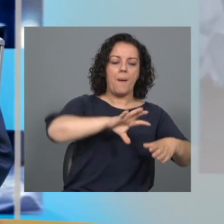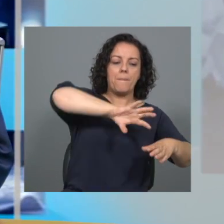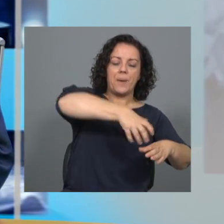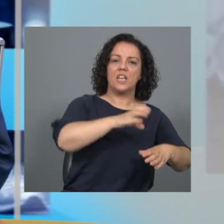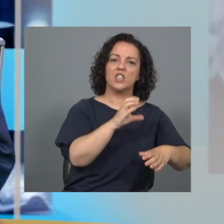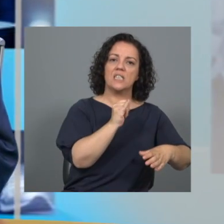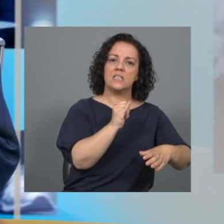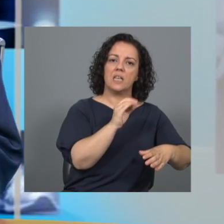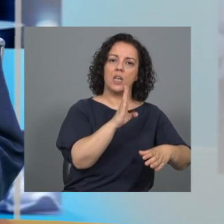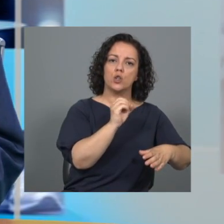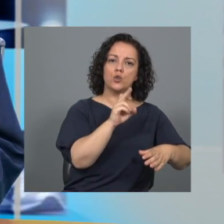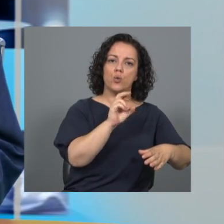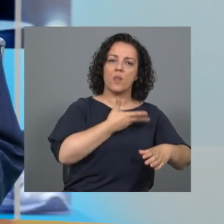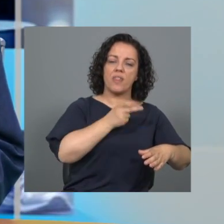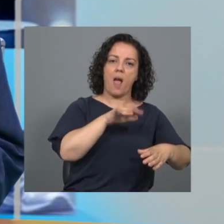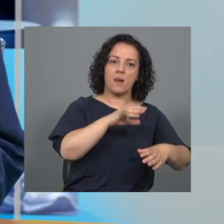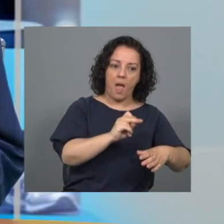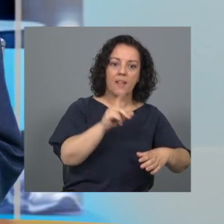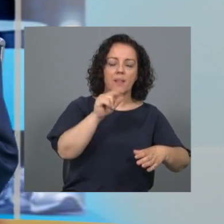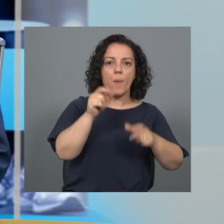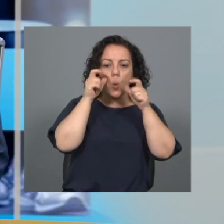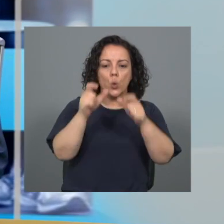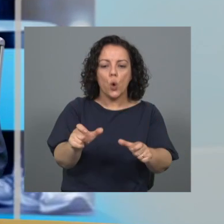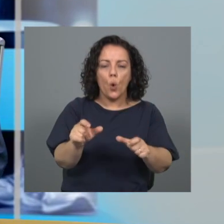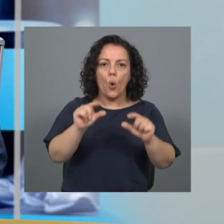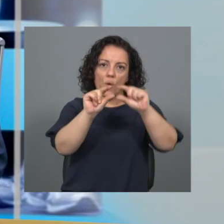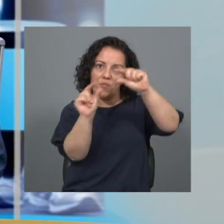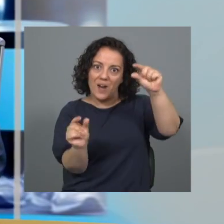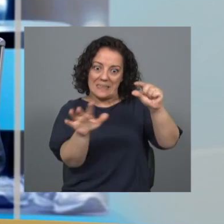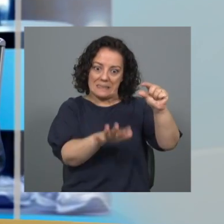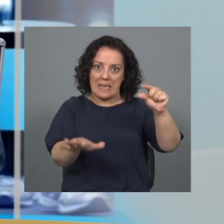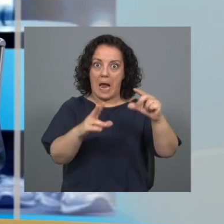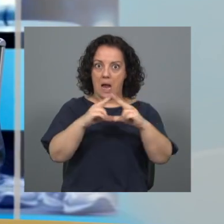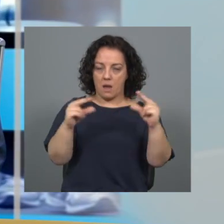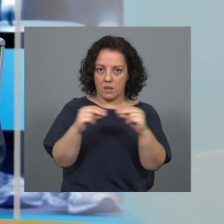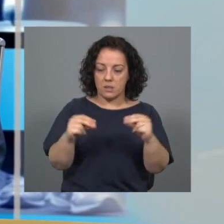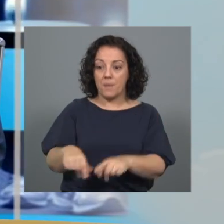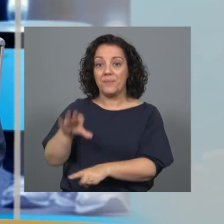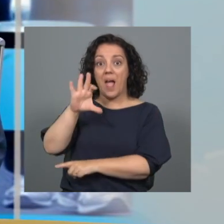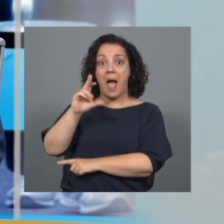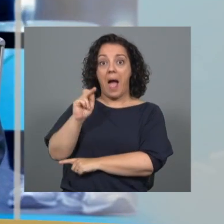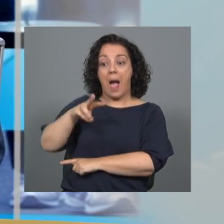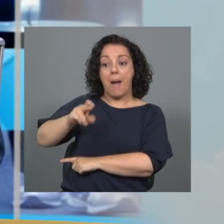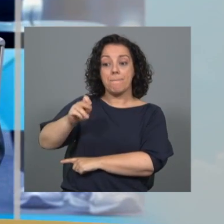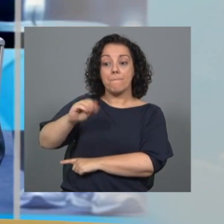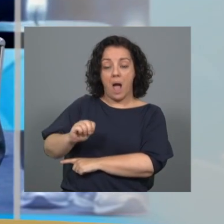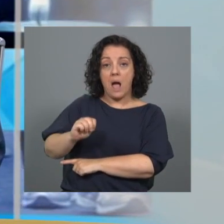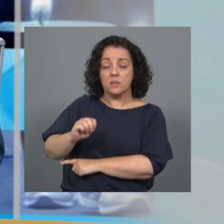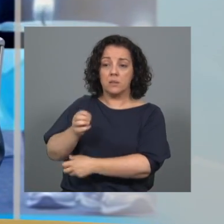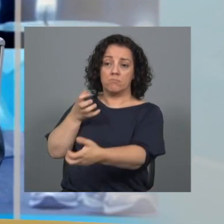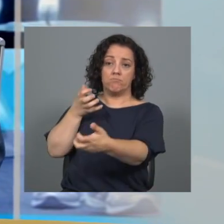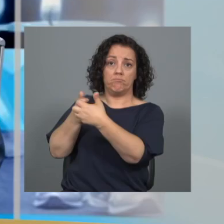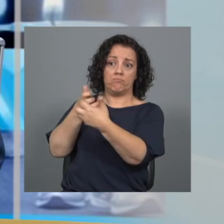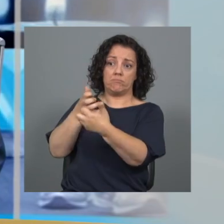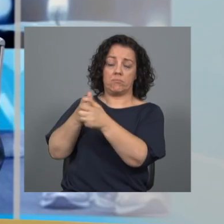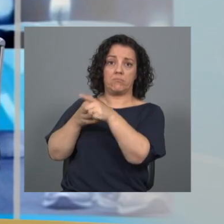controla a faixa de Gaza. O Hamas, que é quem está a travar esta guerra com Israel neste momento, É um grupo, não há outra forma de o descrever, é um grupo